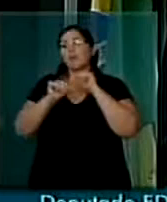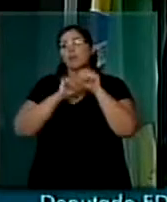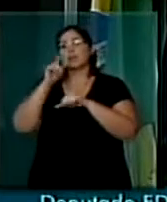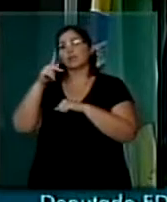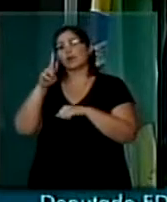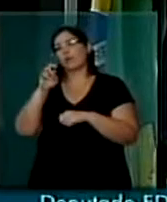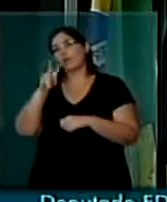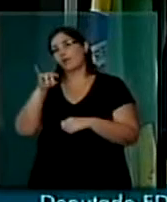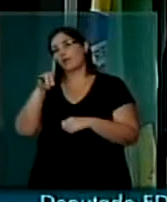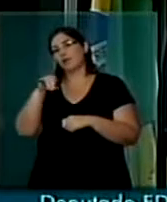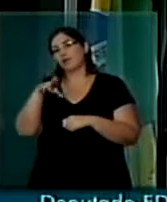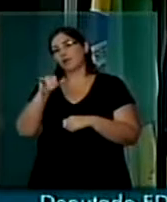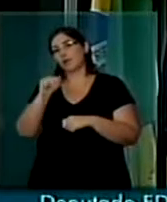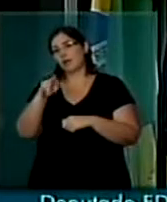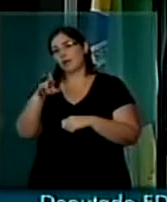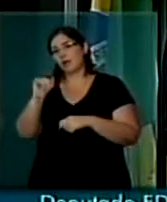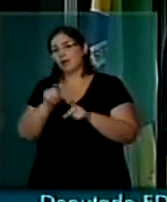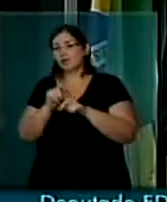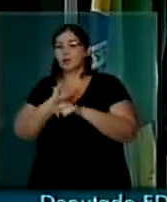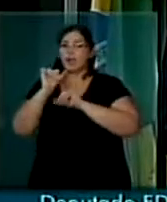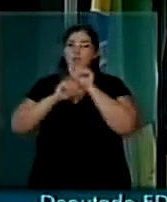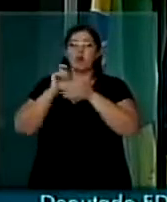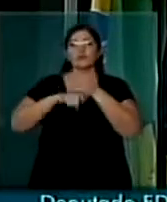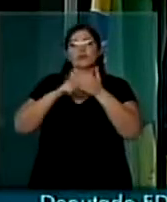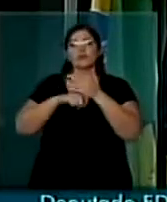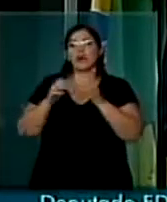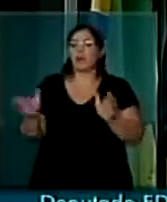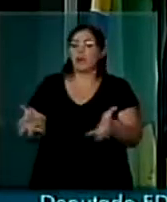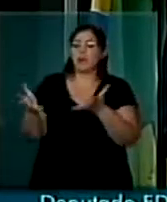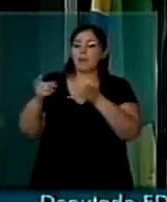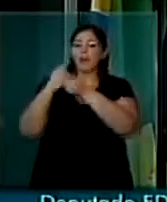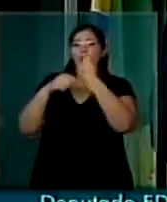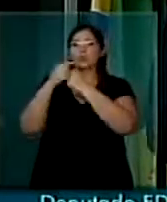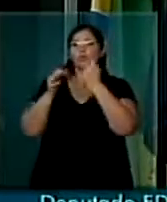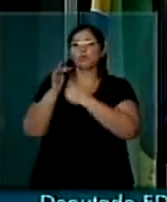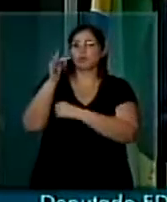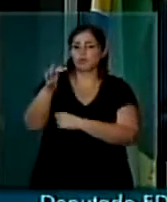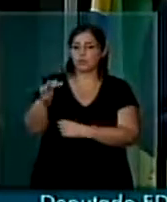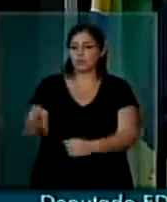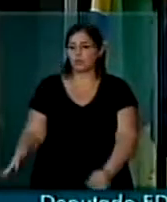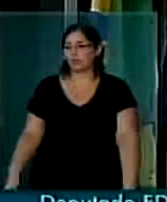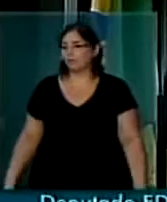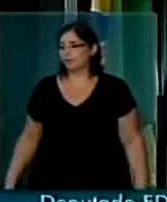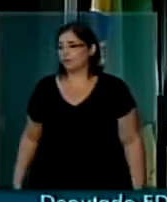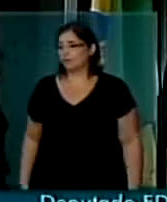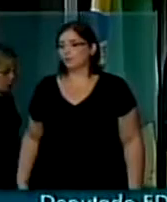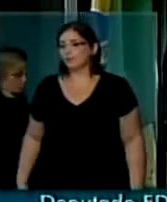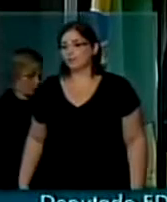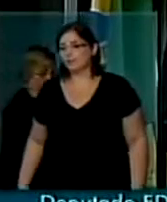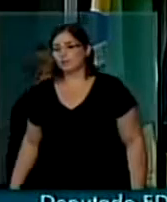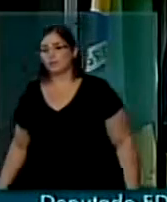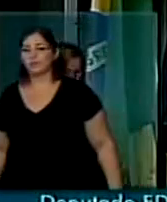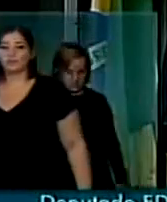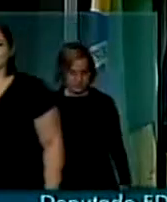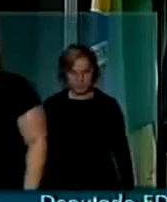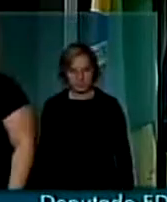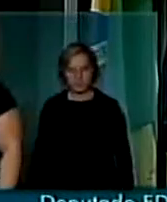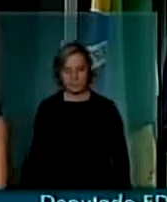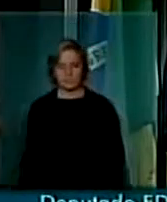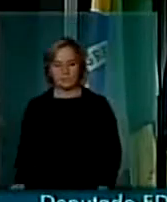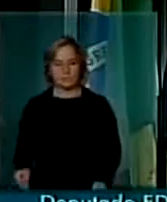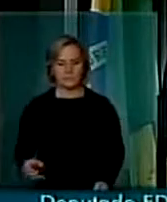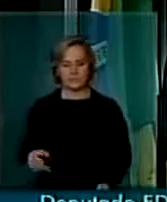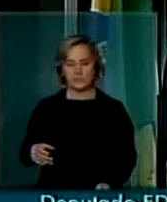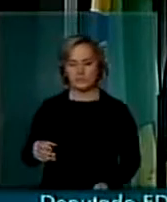a reforma fiscal são grandes alavancas da economia para o futuro. Na qualidade de vice-presidente da Comissão da Reforma Tributária aqui